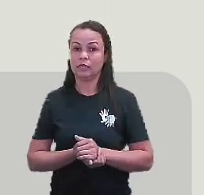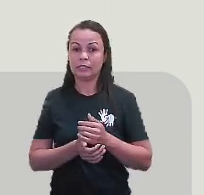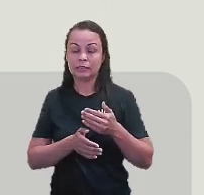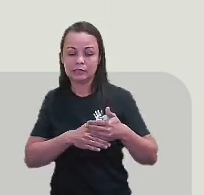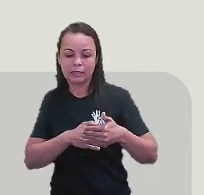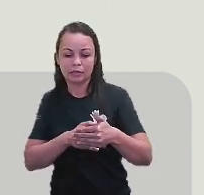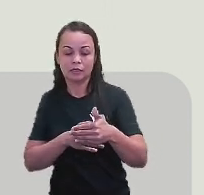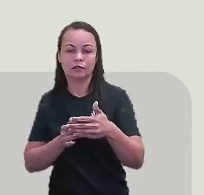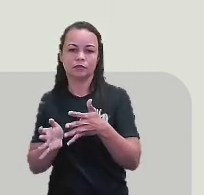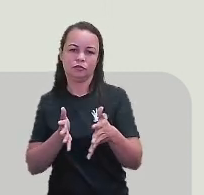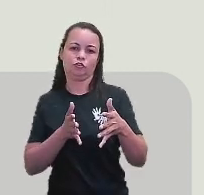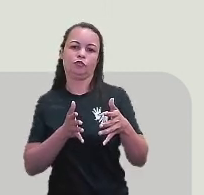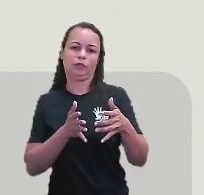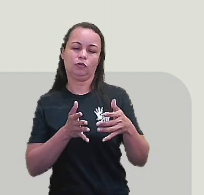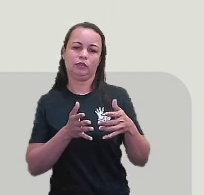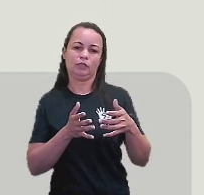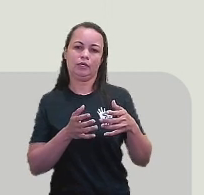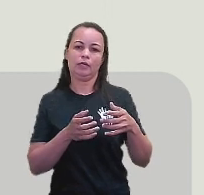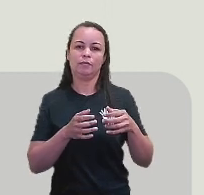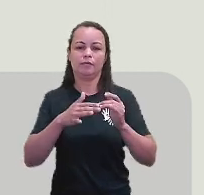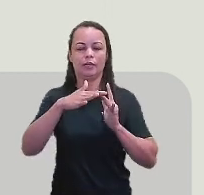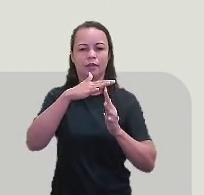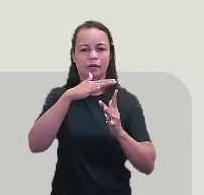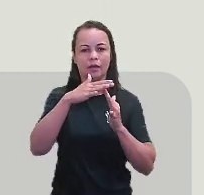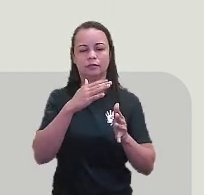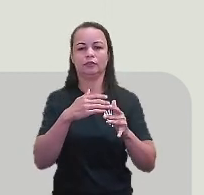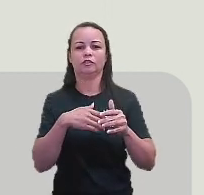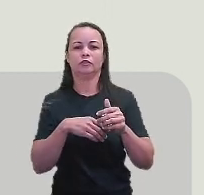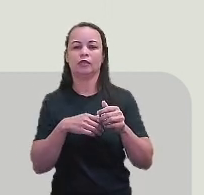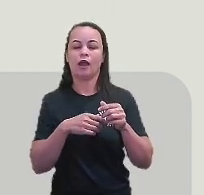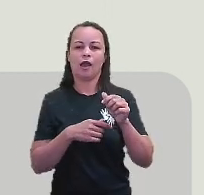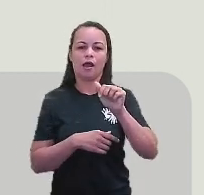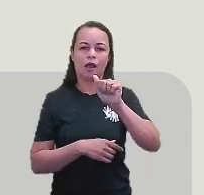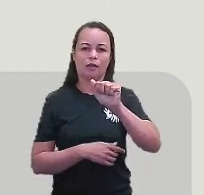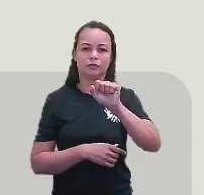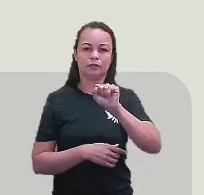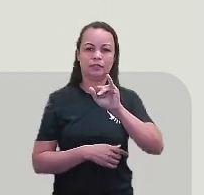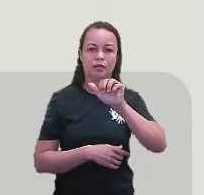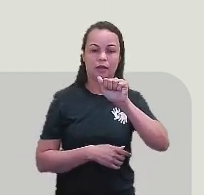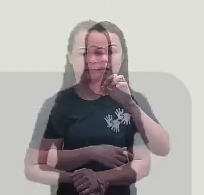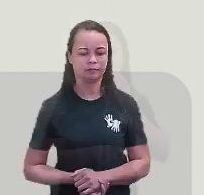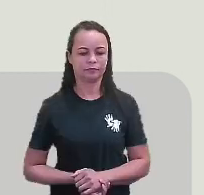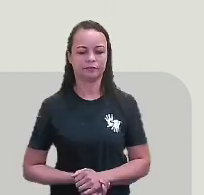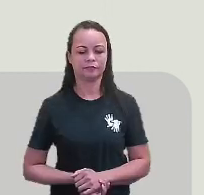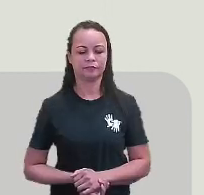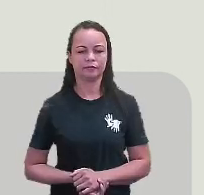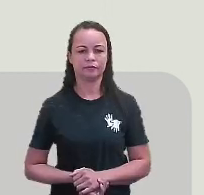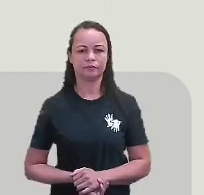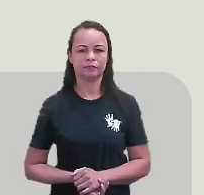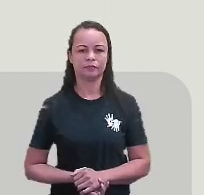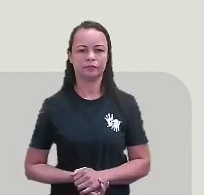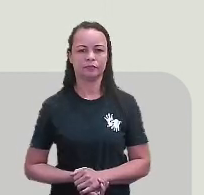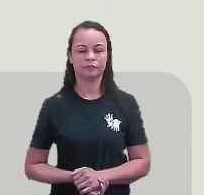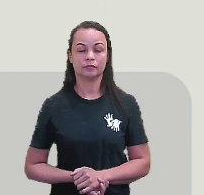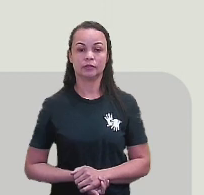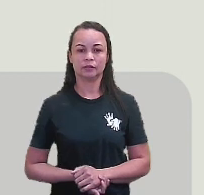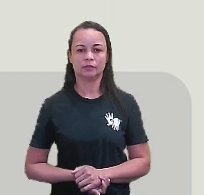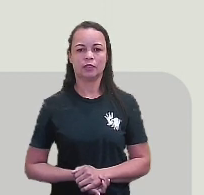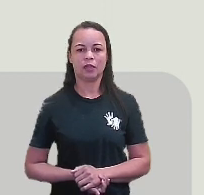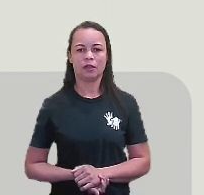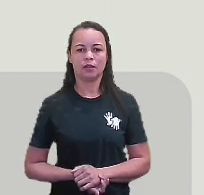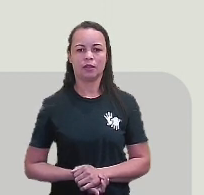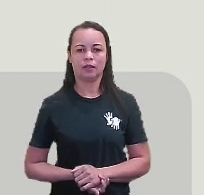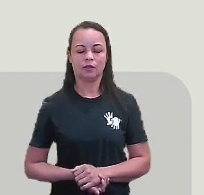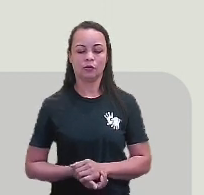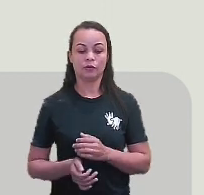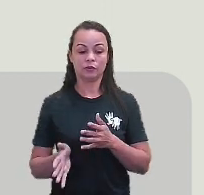seguidos por imigrantes asiáticos no início do século XX. Então, essa foi também uma forma de migração, quando recebemos os estrangeiros que